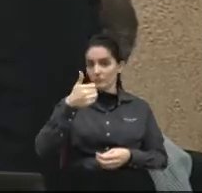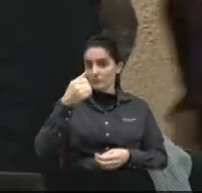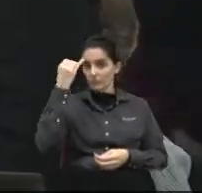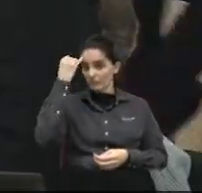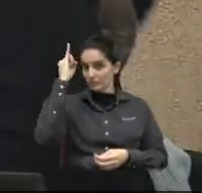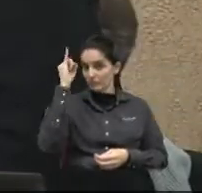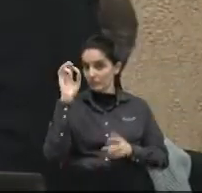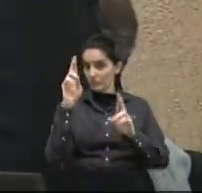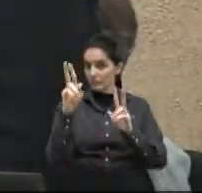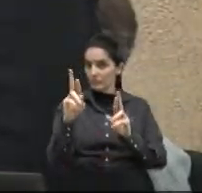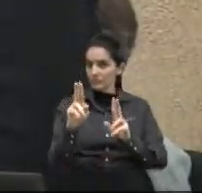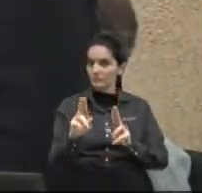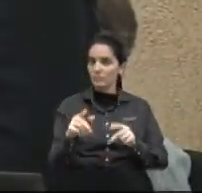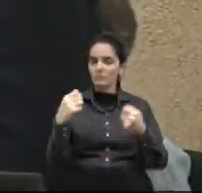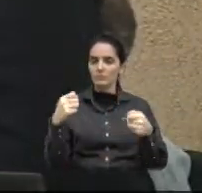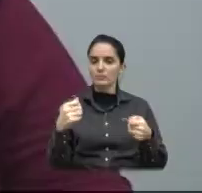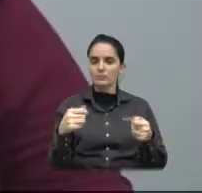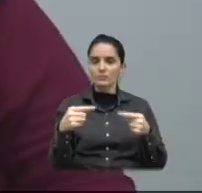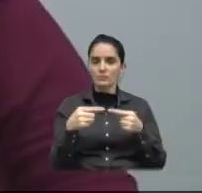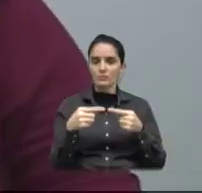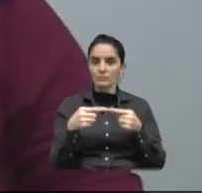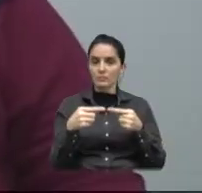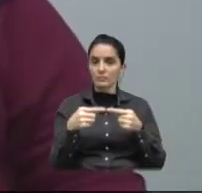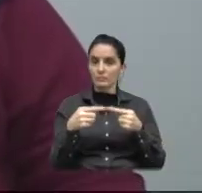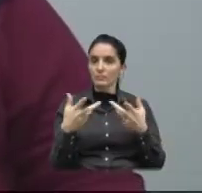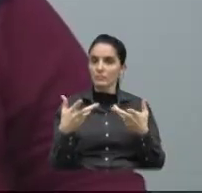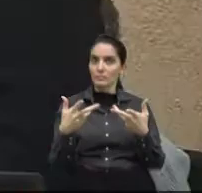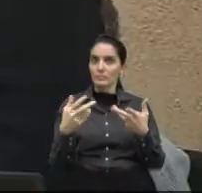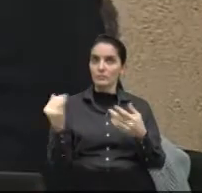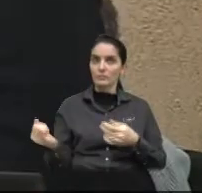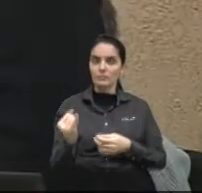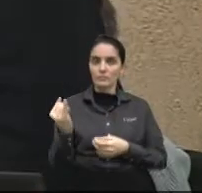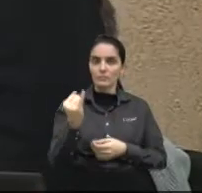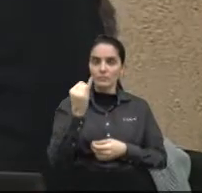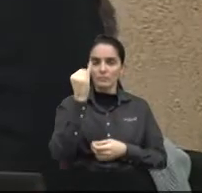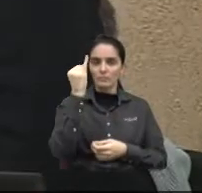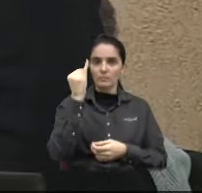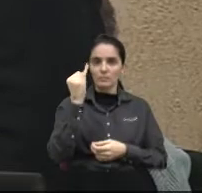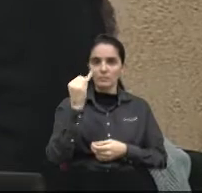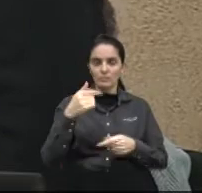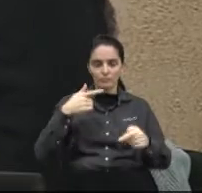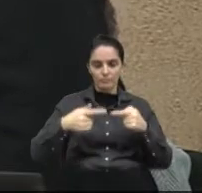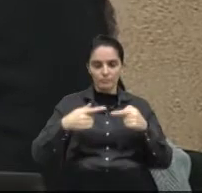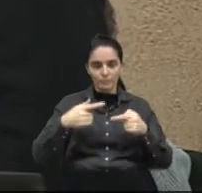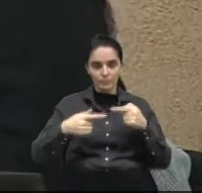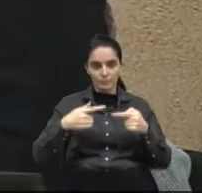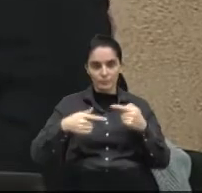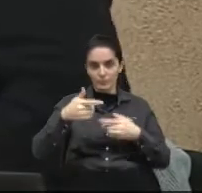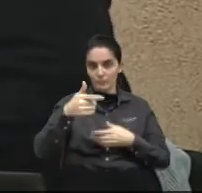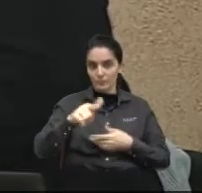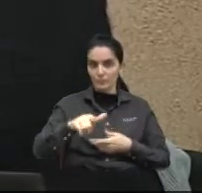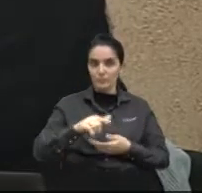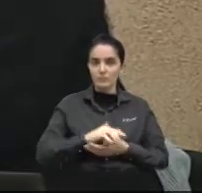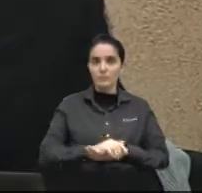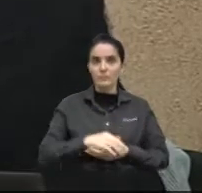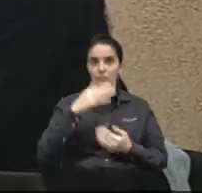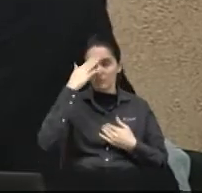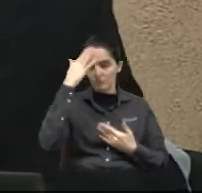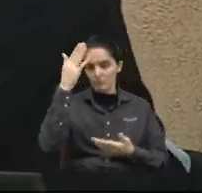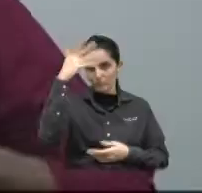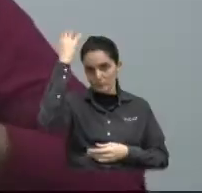nós vamos entrar num consenso então é muito importante que haja o debate novamente aqui nessa campo obrigado a